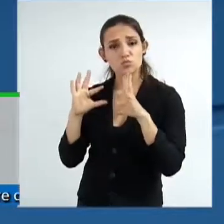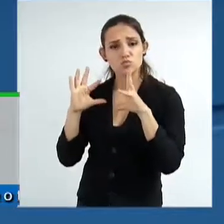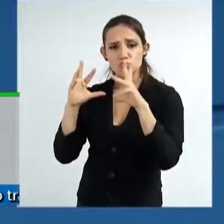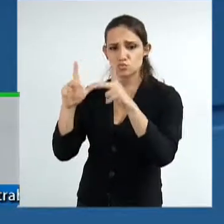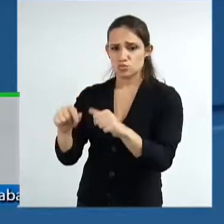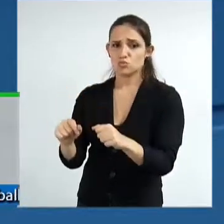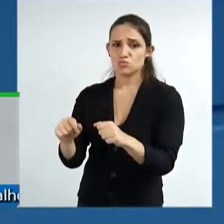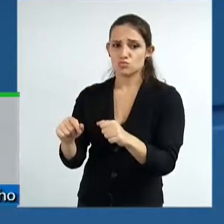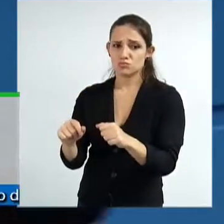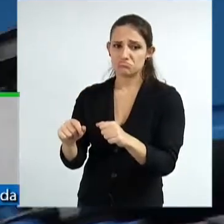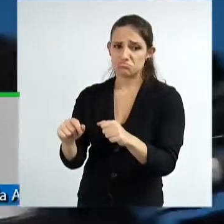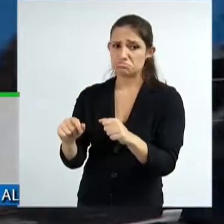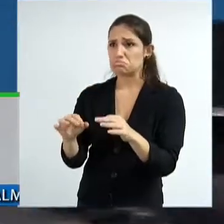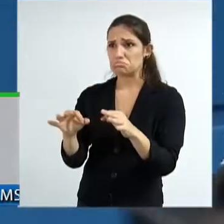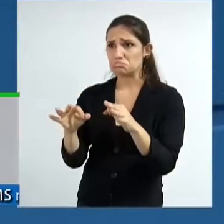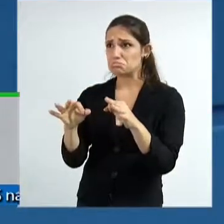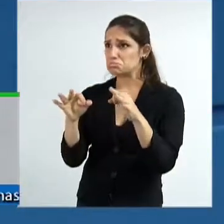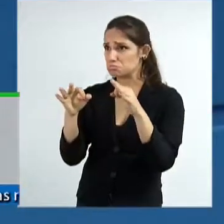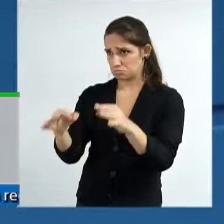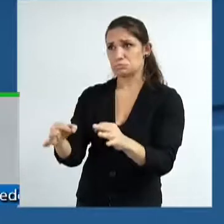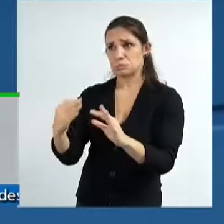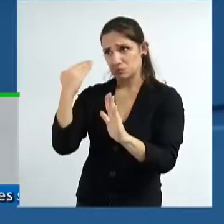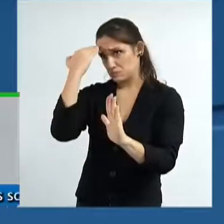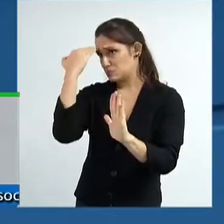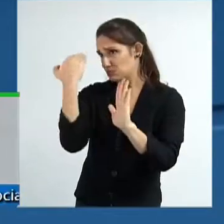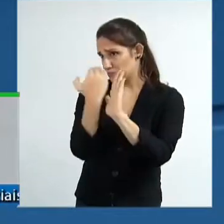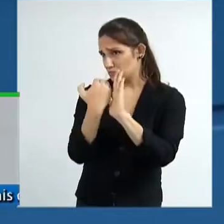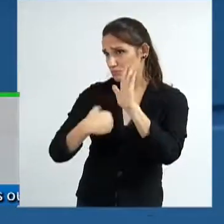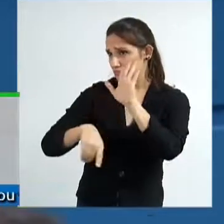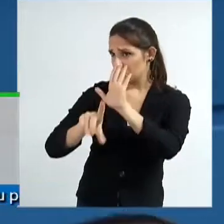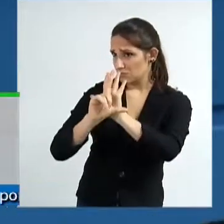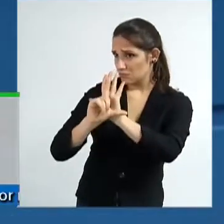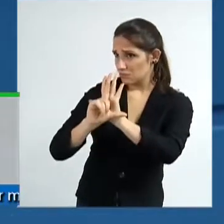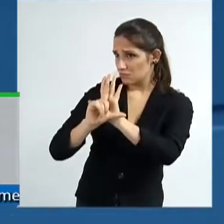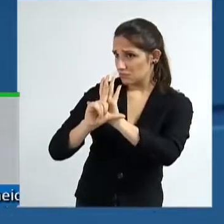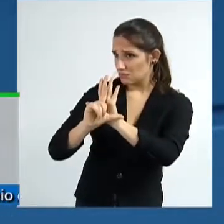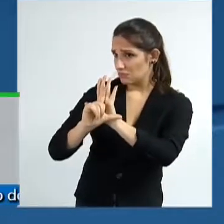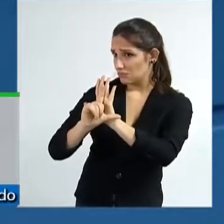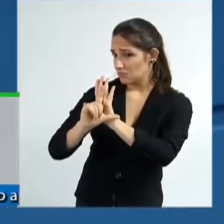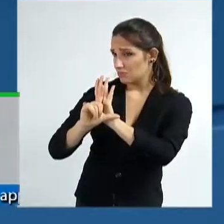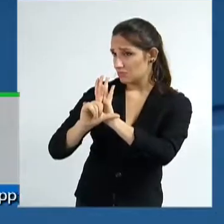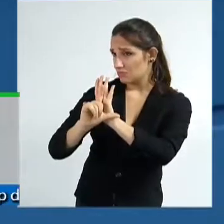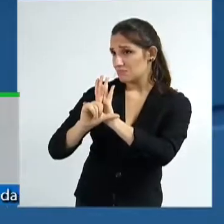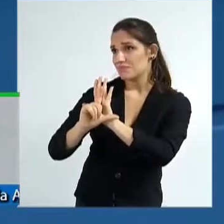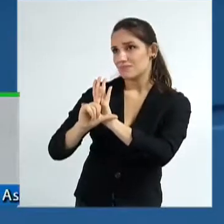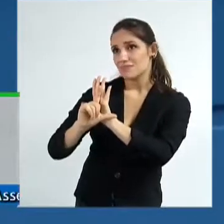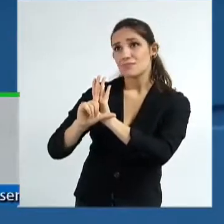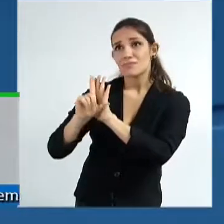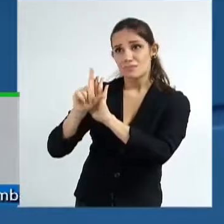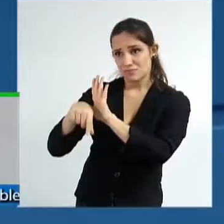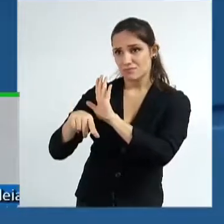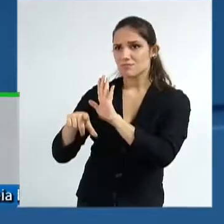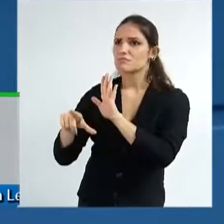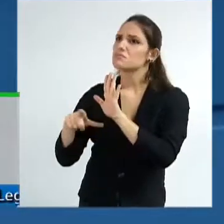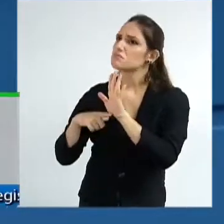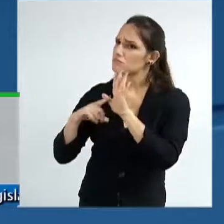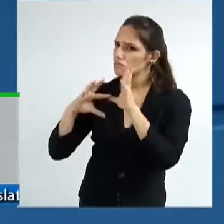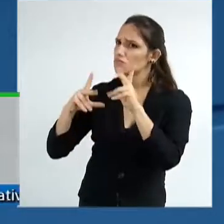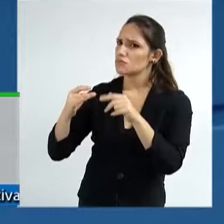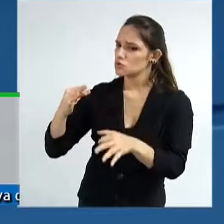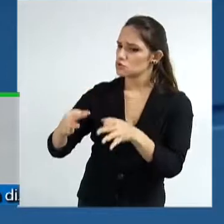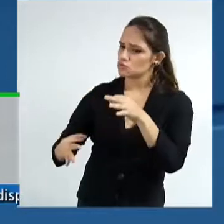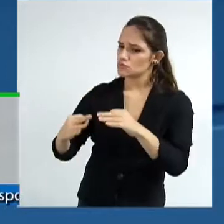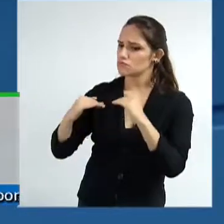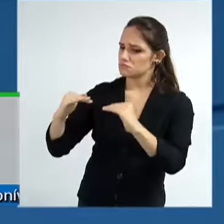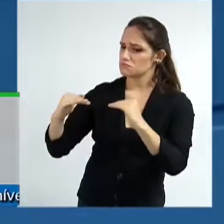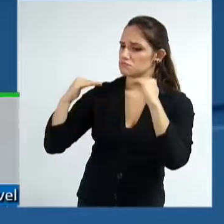foram tão bem feitas e seguindo a lei que existe no Brasil, que elas foram todas referendadas pelos tribunais